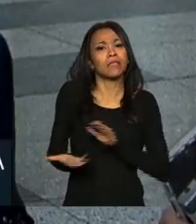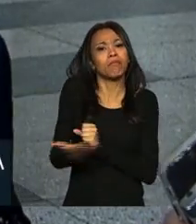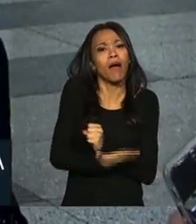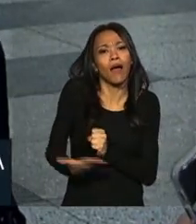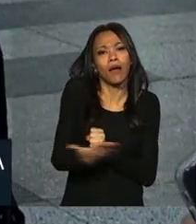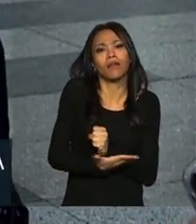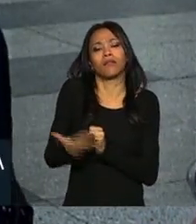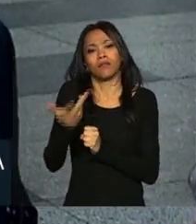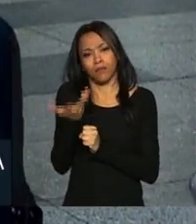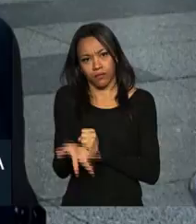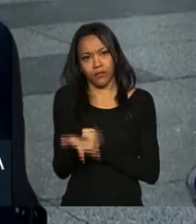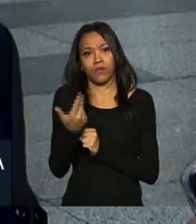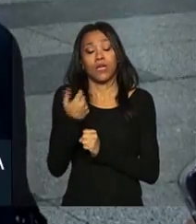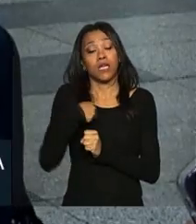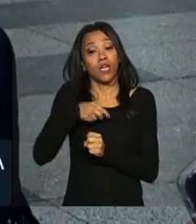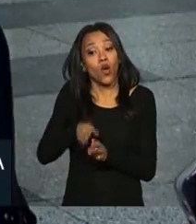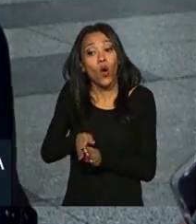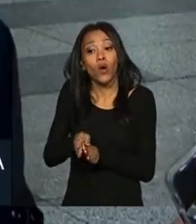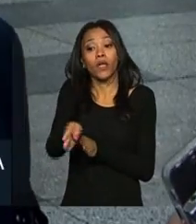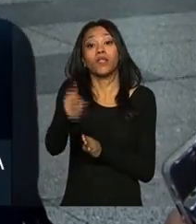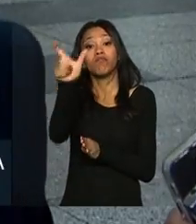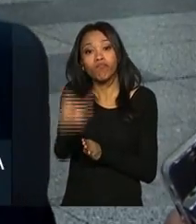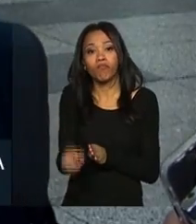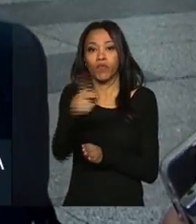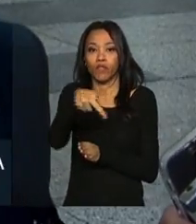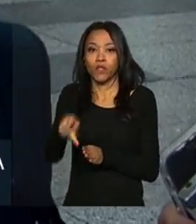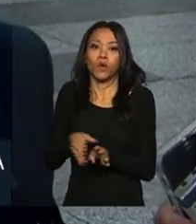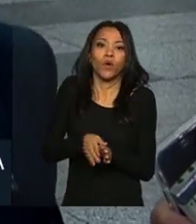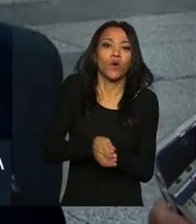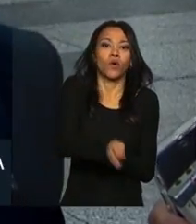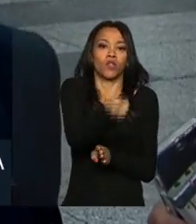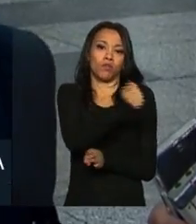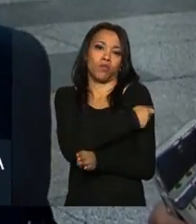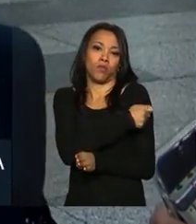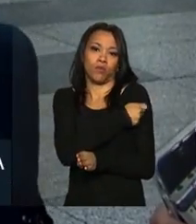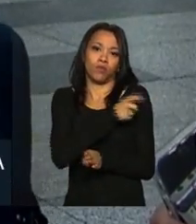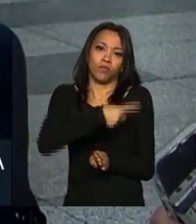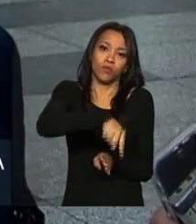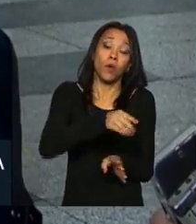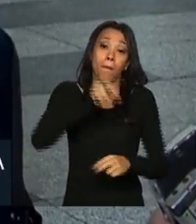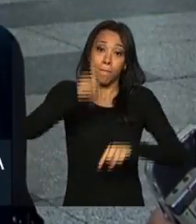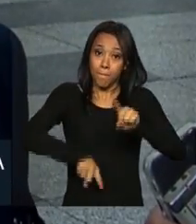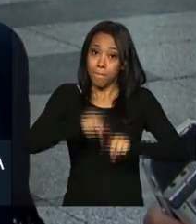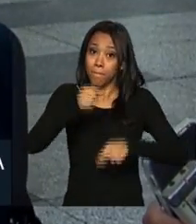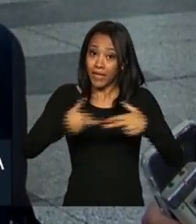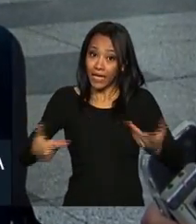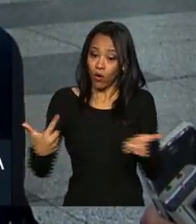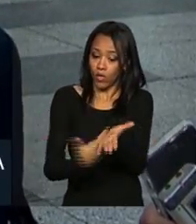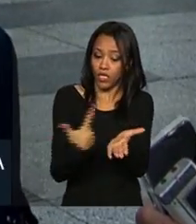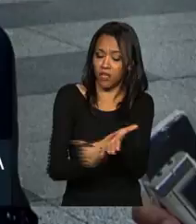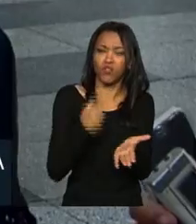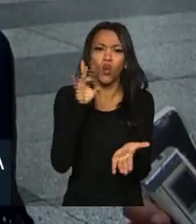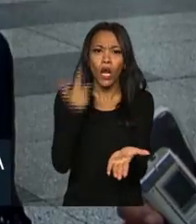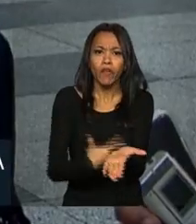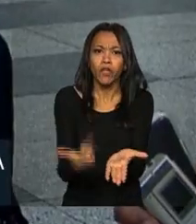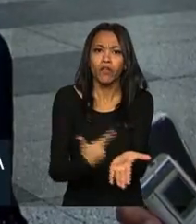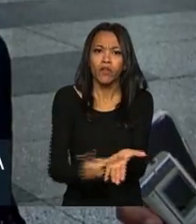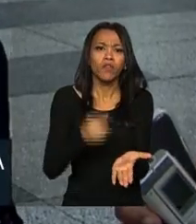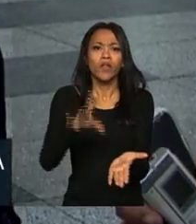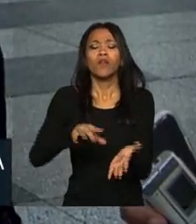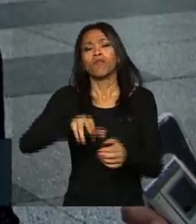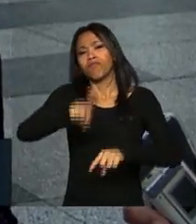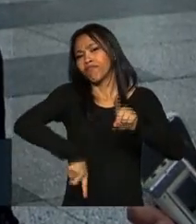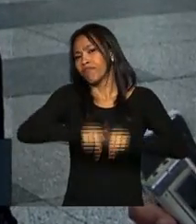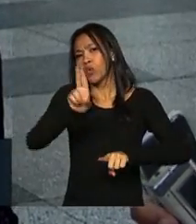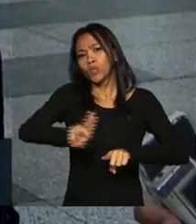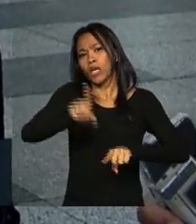que oriente professores, alunos, livros didáticos, material didático não livresco, audiovisual. É um mundo